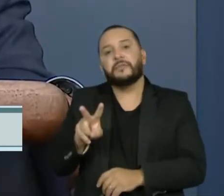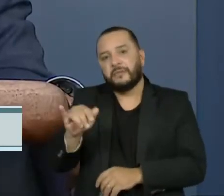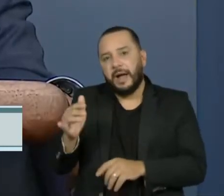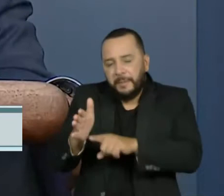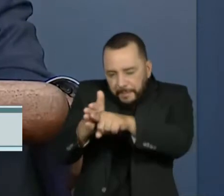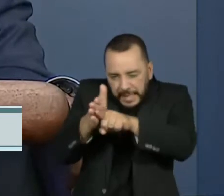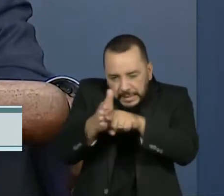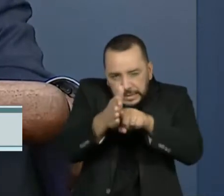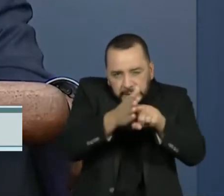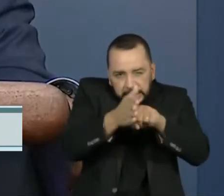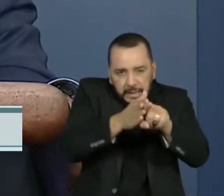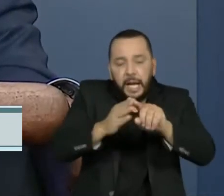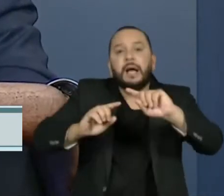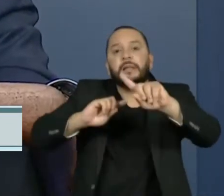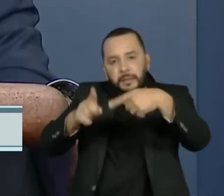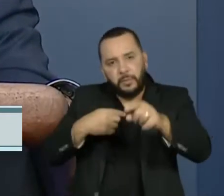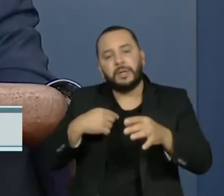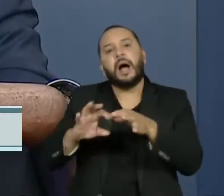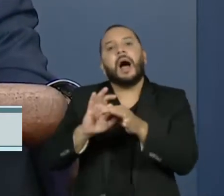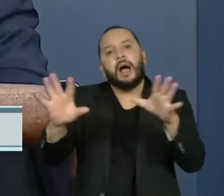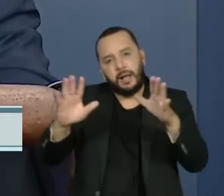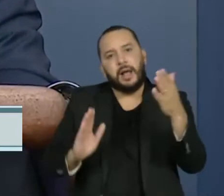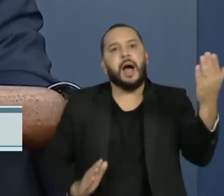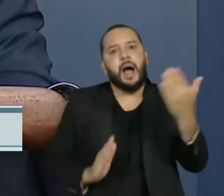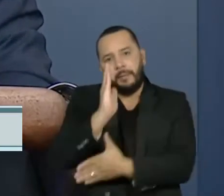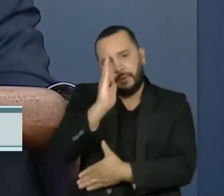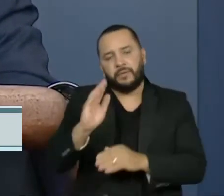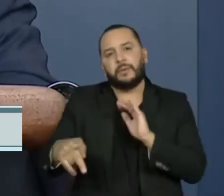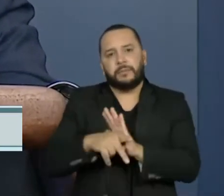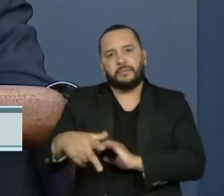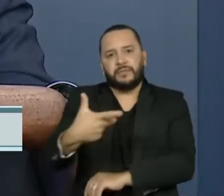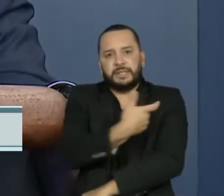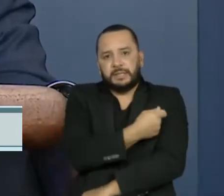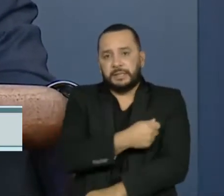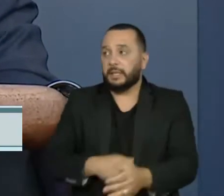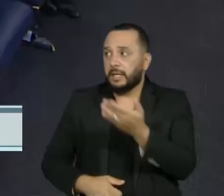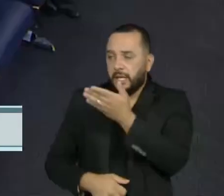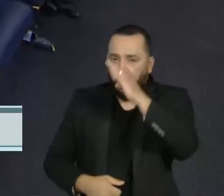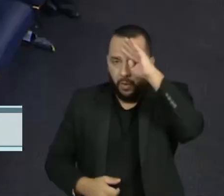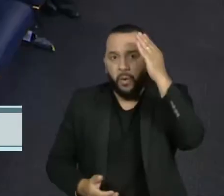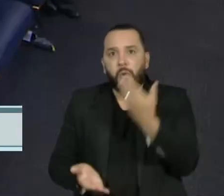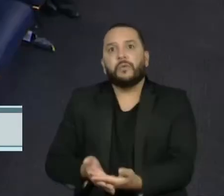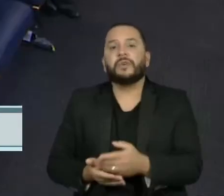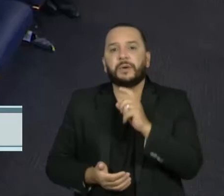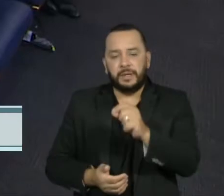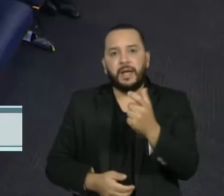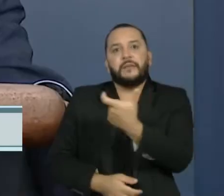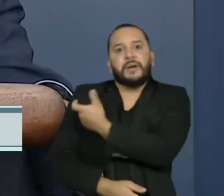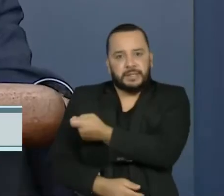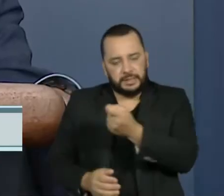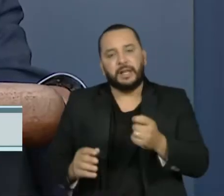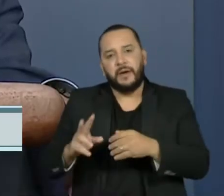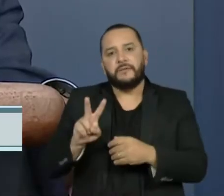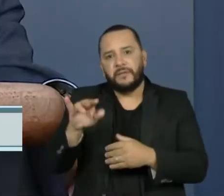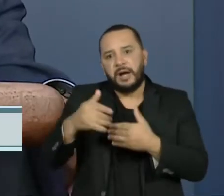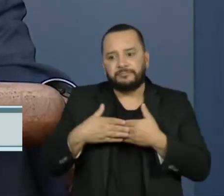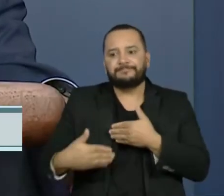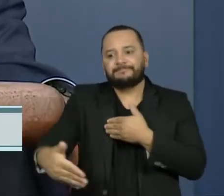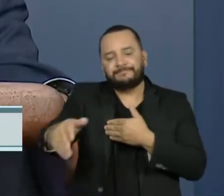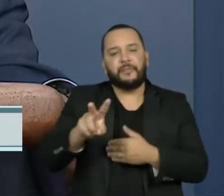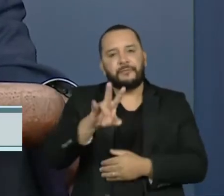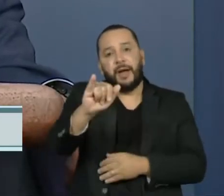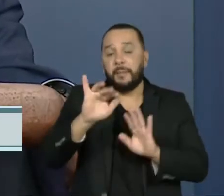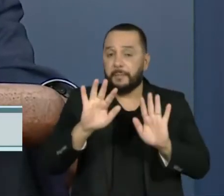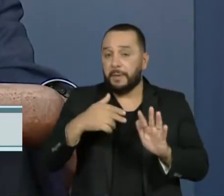de aprovar qualquer uso emergencial de uma vacina. Disse que está confiante de que uma vacina será aprovada em breve, mas é hora de o